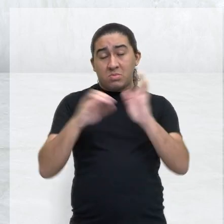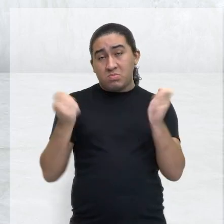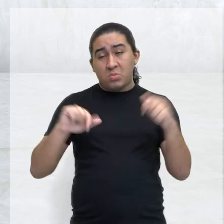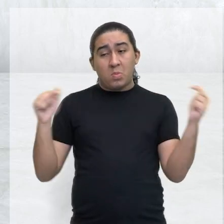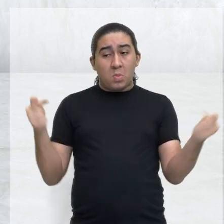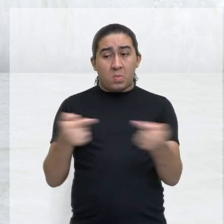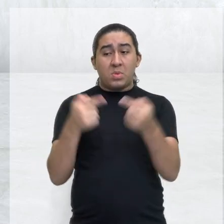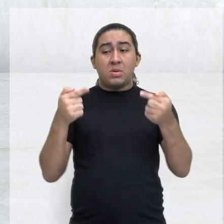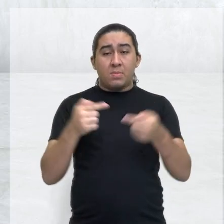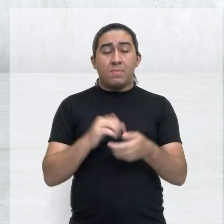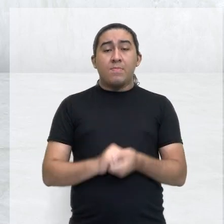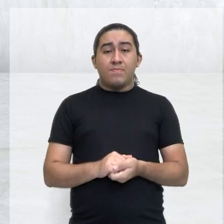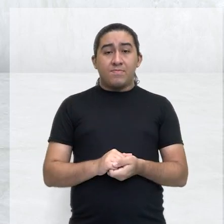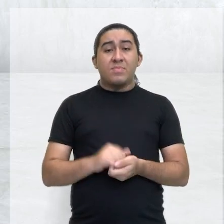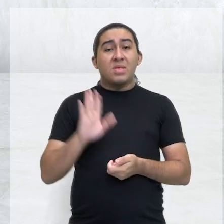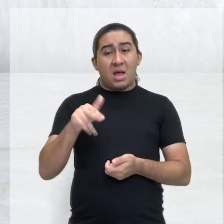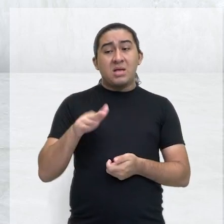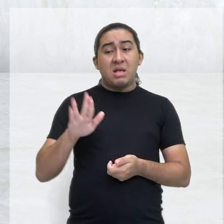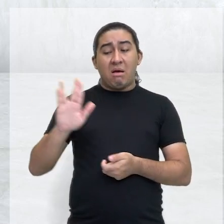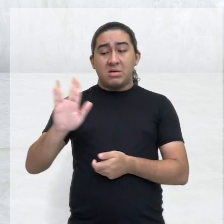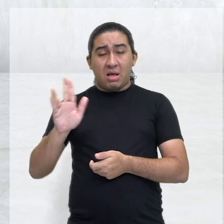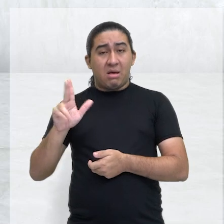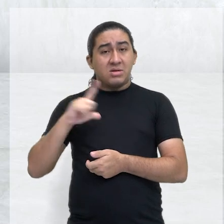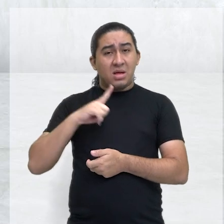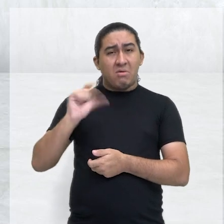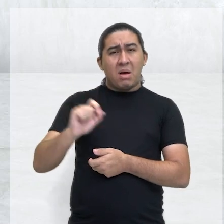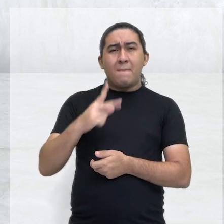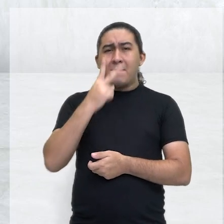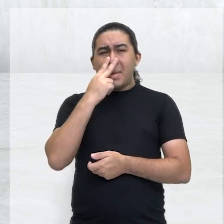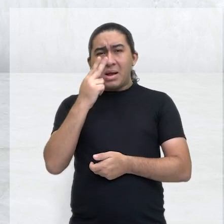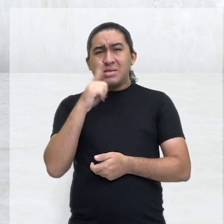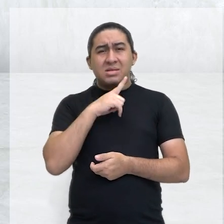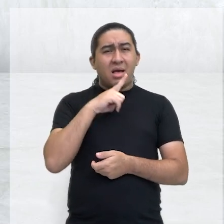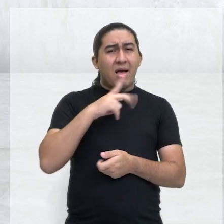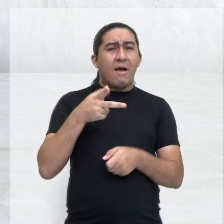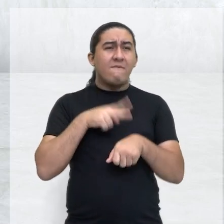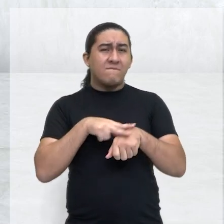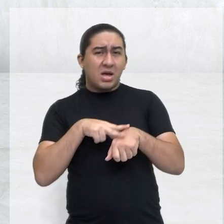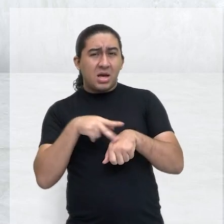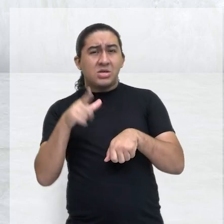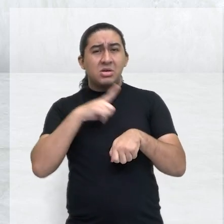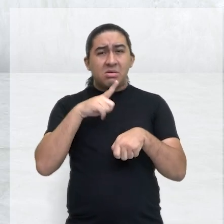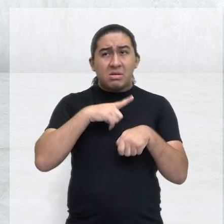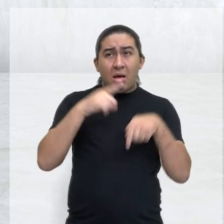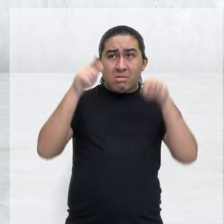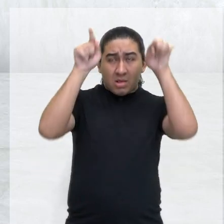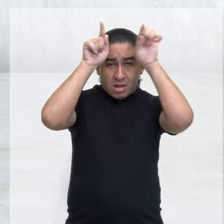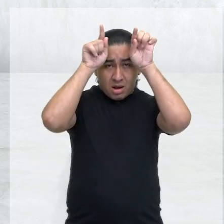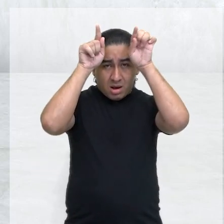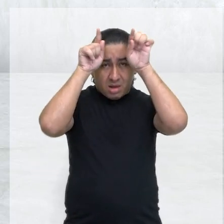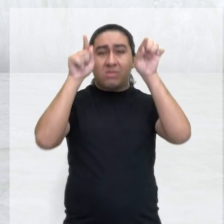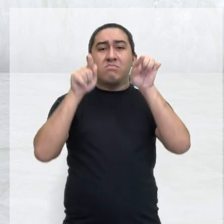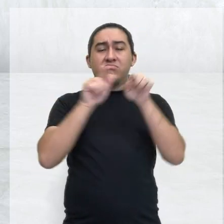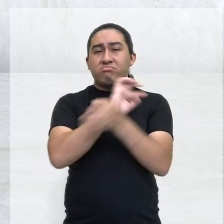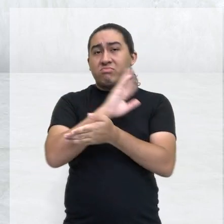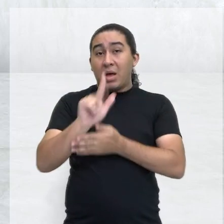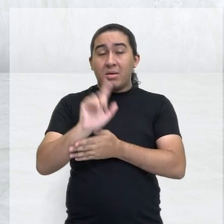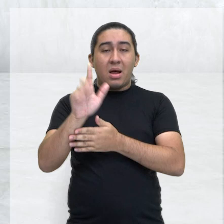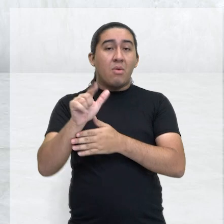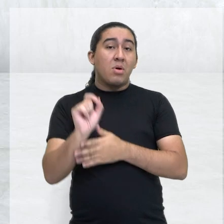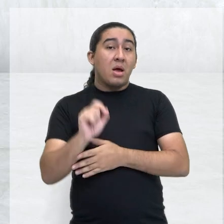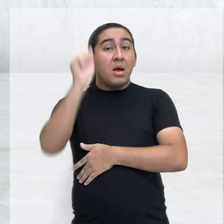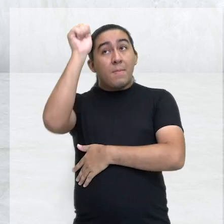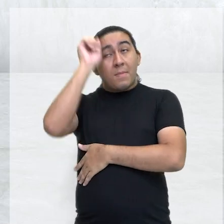estabelecidos que os extraterrestres têm aquela forma verde, com antenas. Então, isso aí